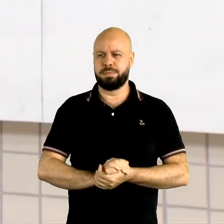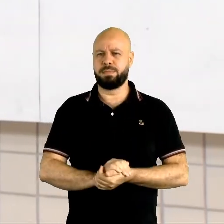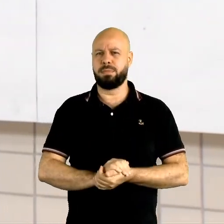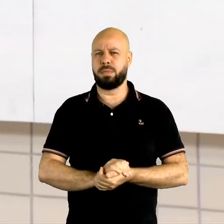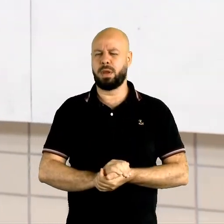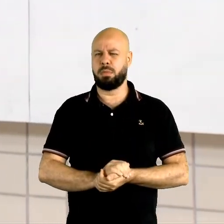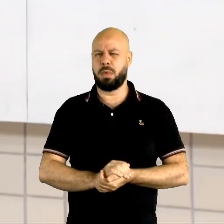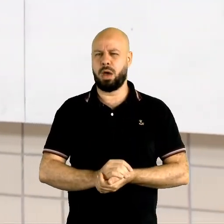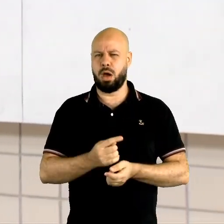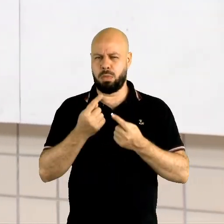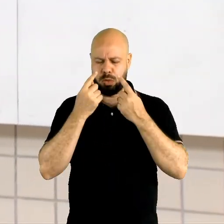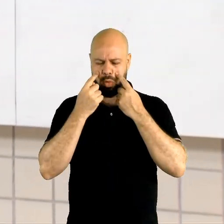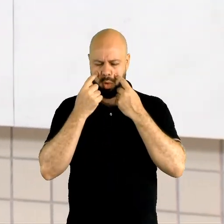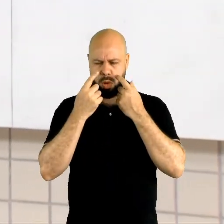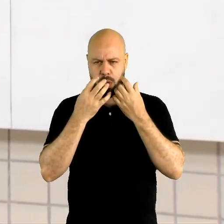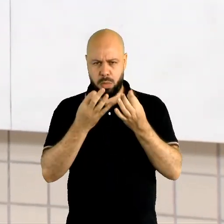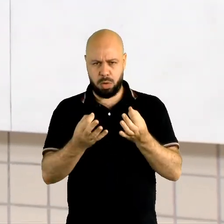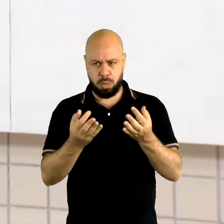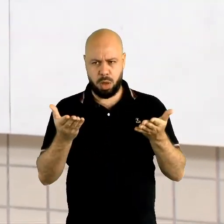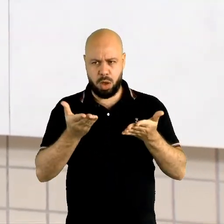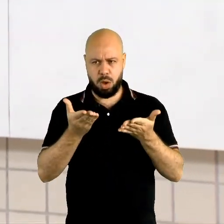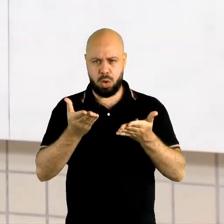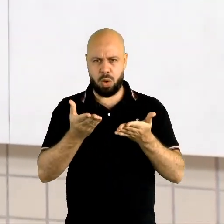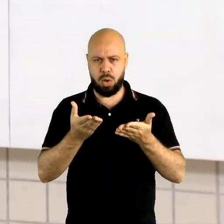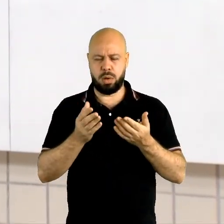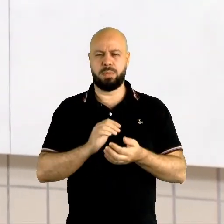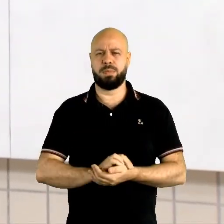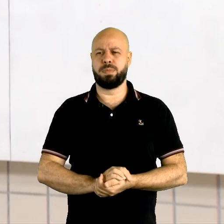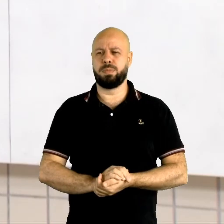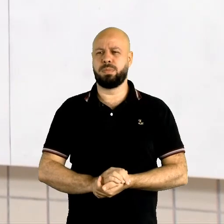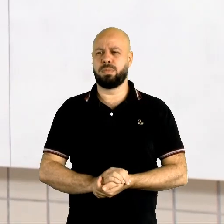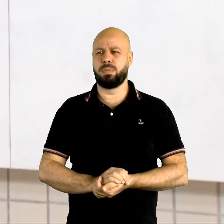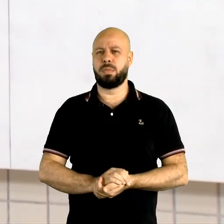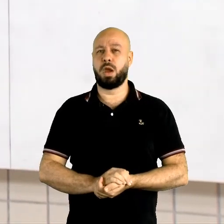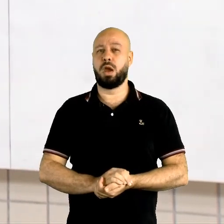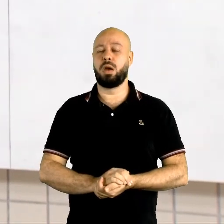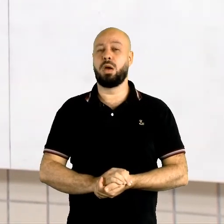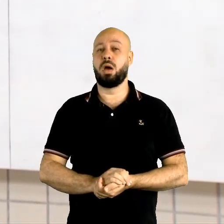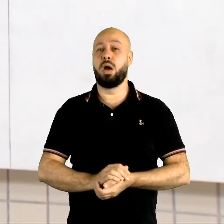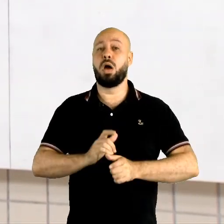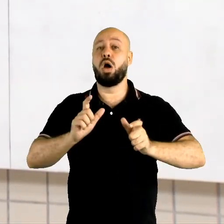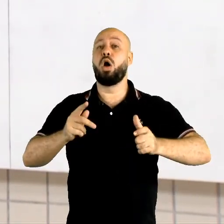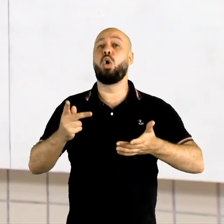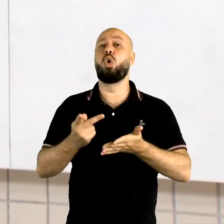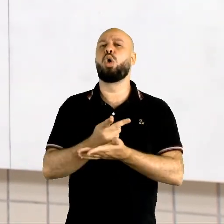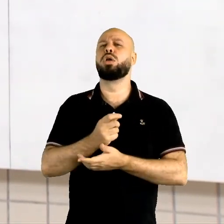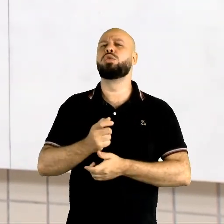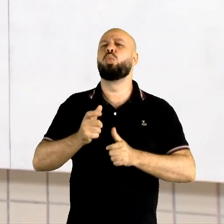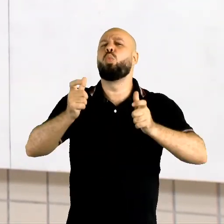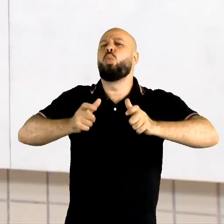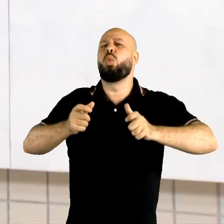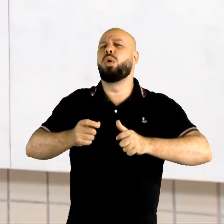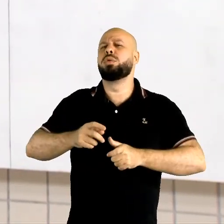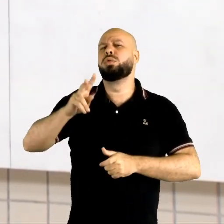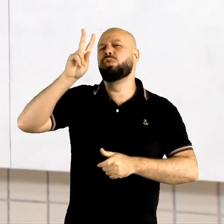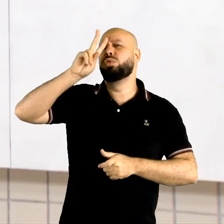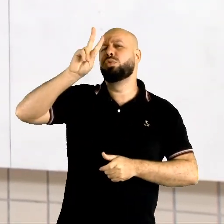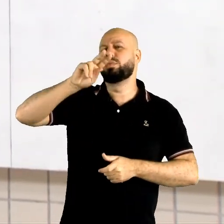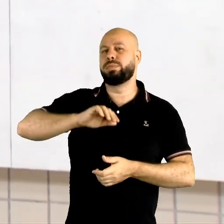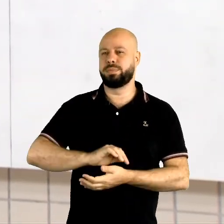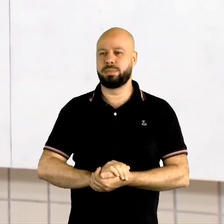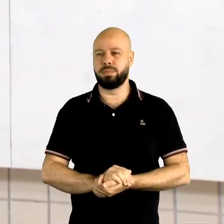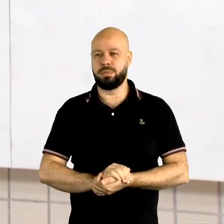agora já é o segundo passo, tá? É onde acontece a história, tá? Onde